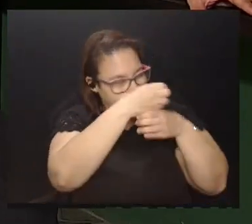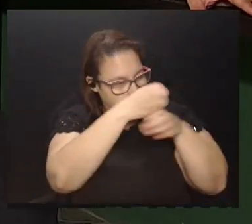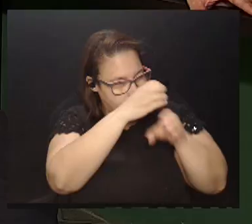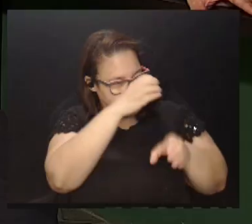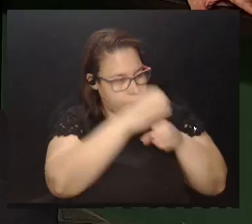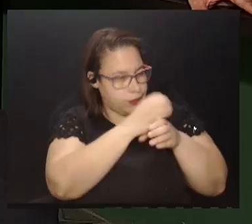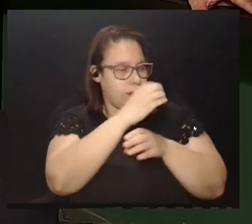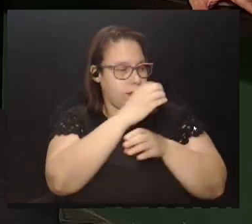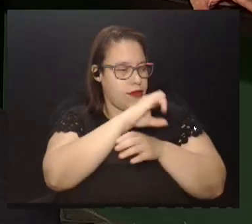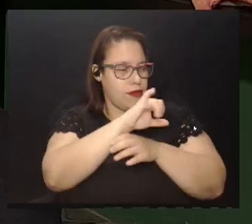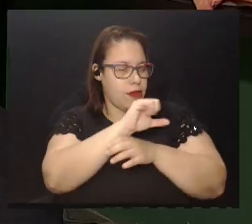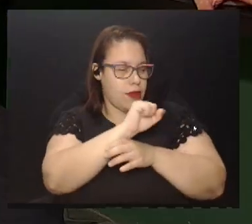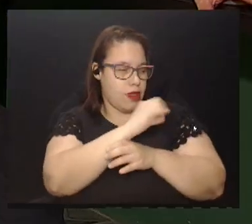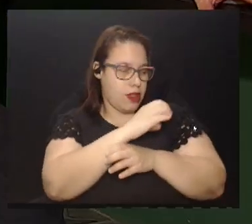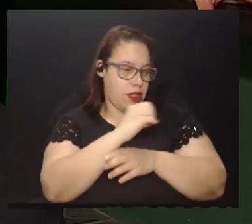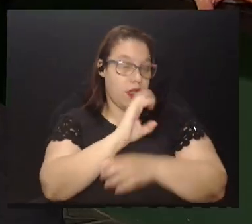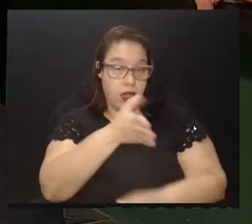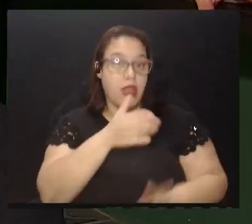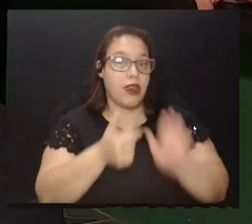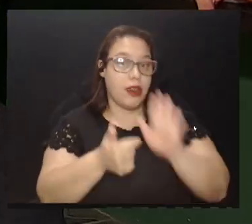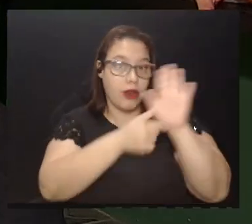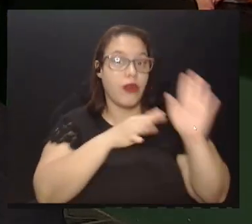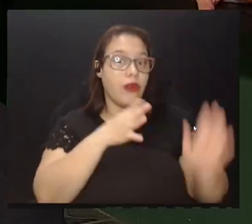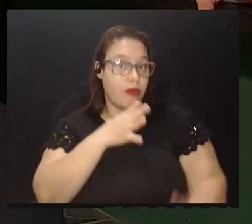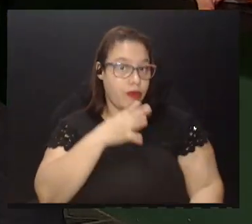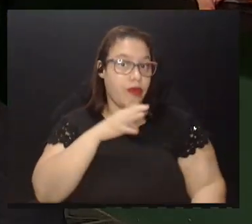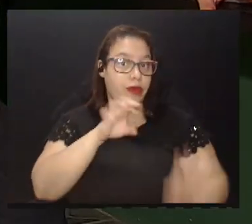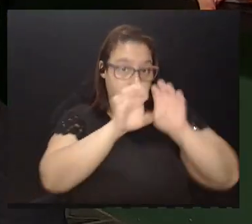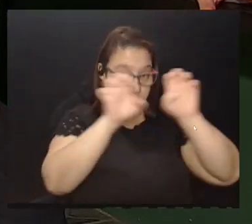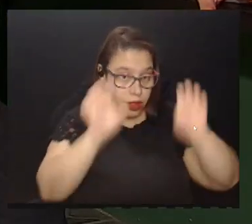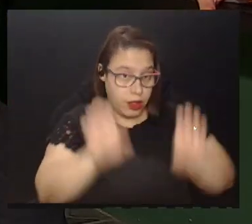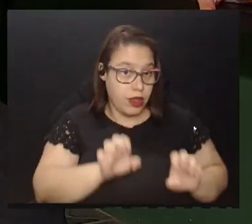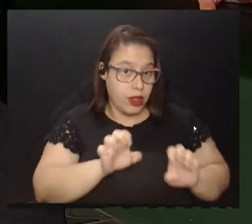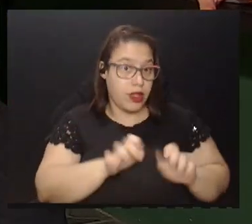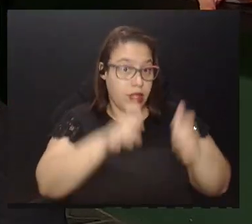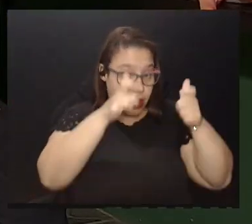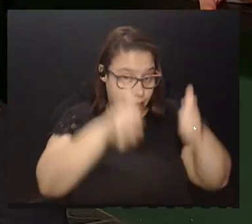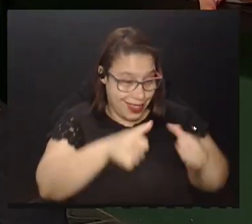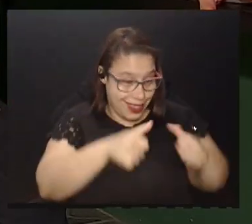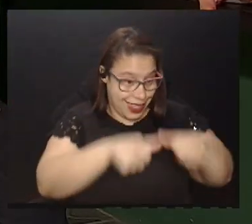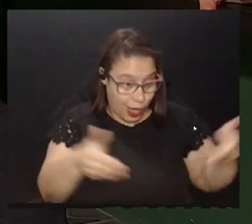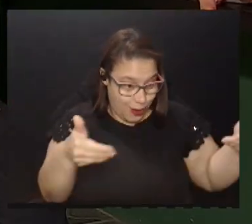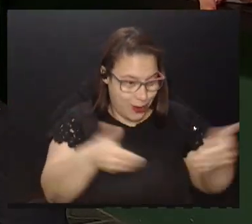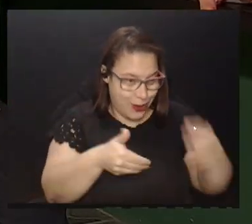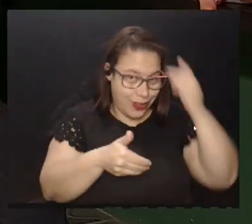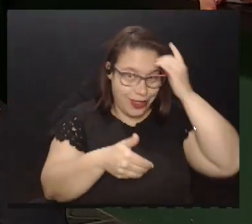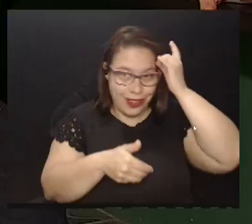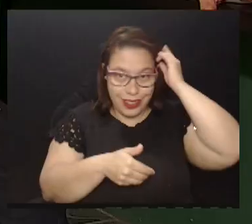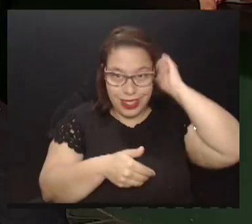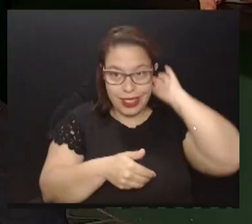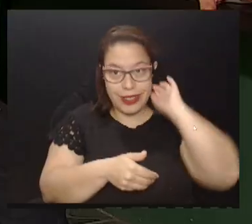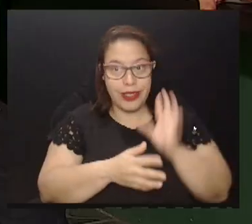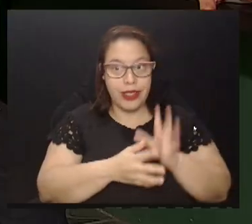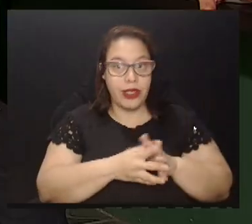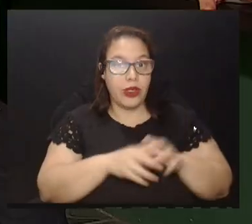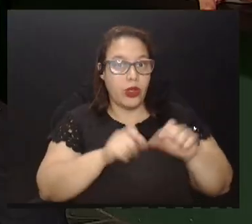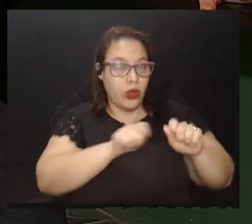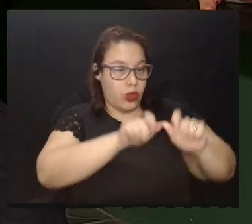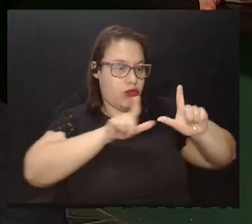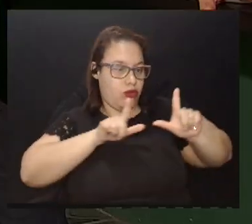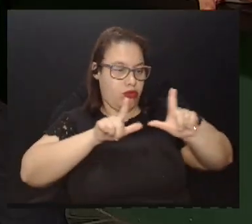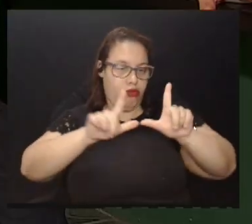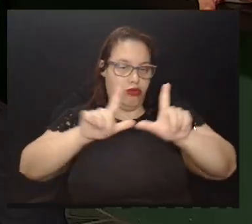vai inclusive conhecer a estrutura, onde a gente tá exatamente aqui, o cenário, conta pra gente, pro pessoal em